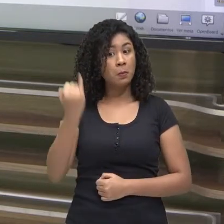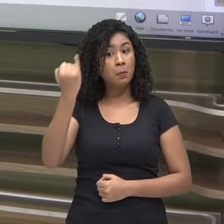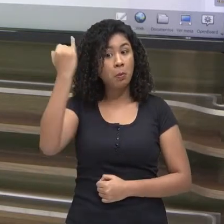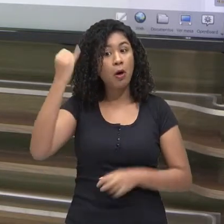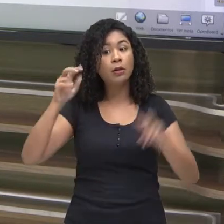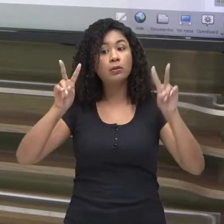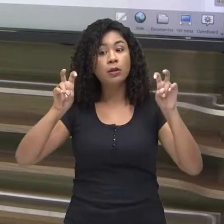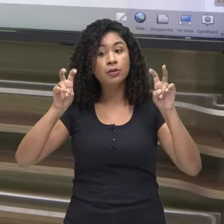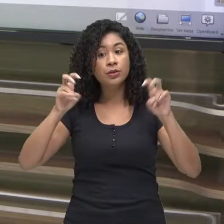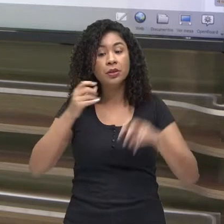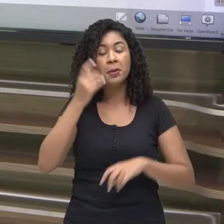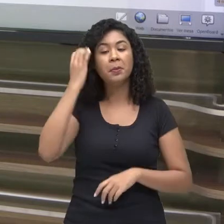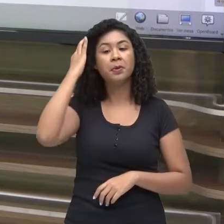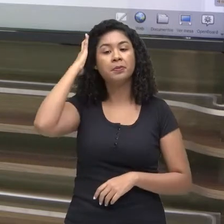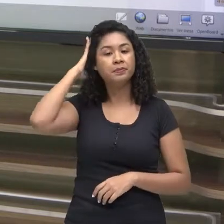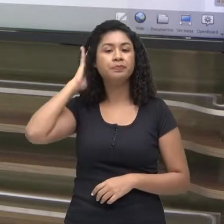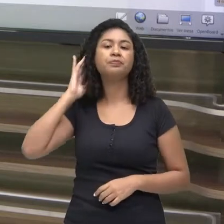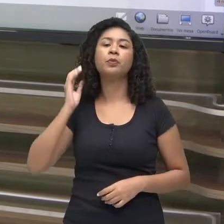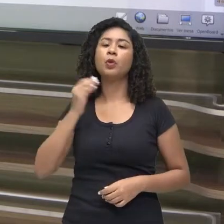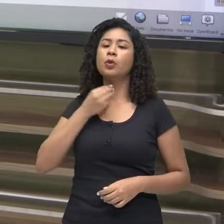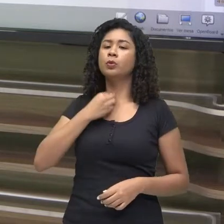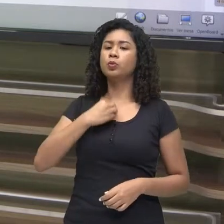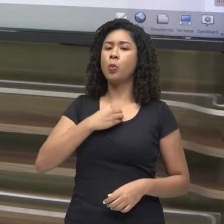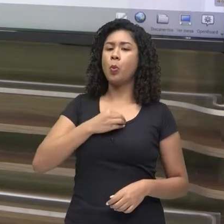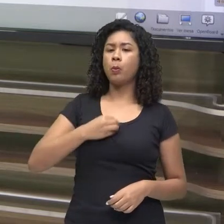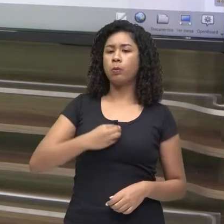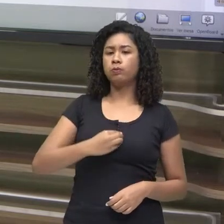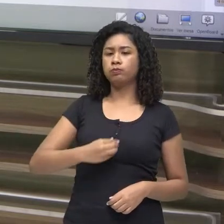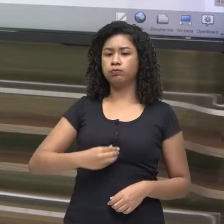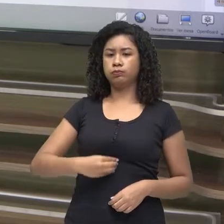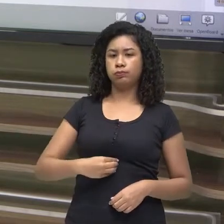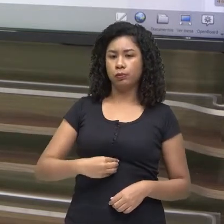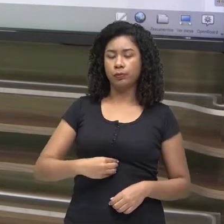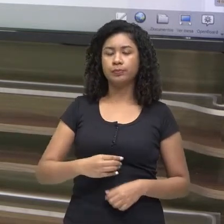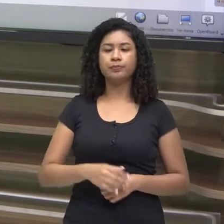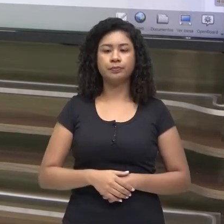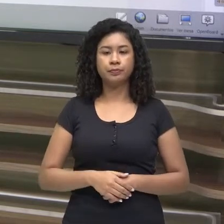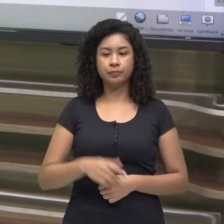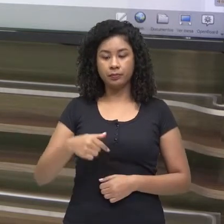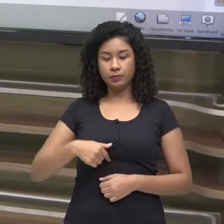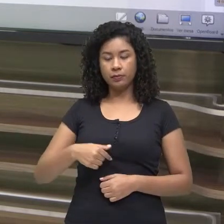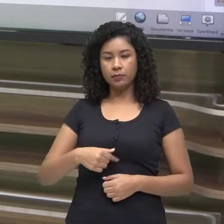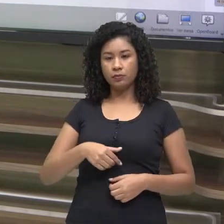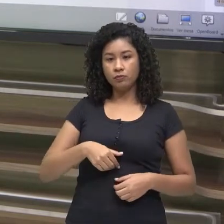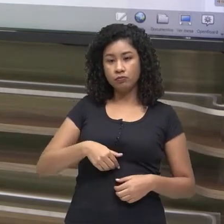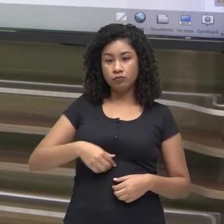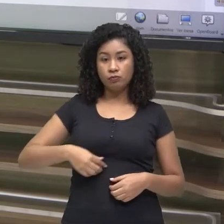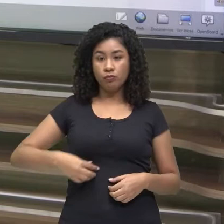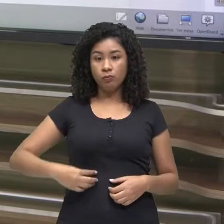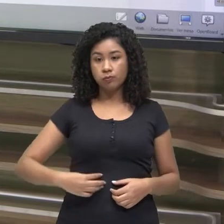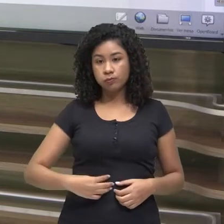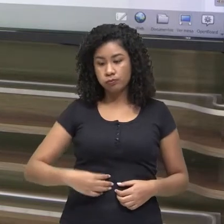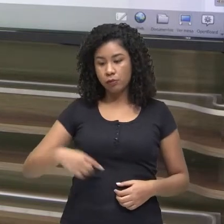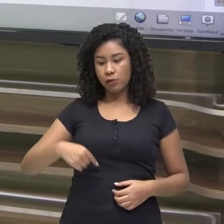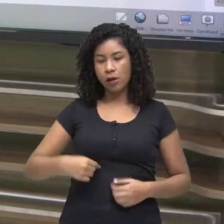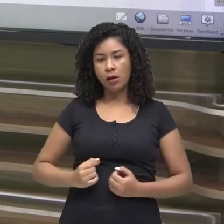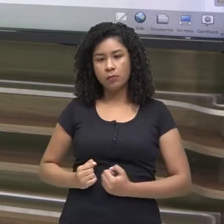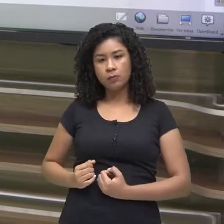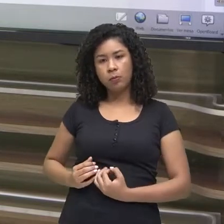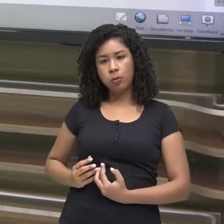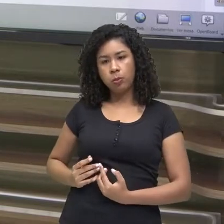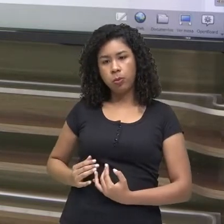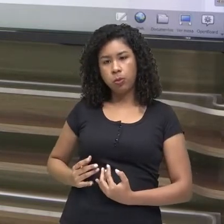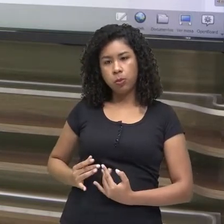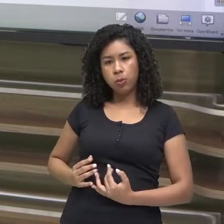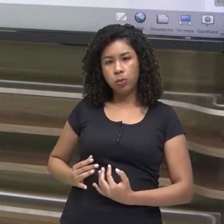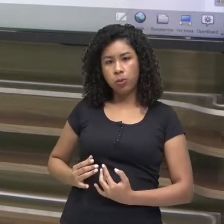a gente já consegue matar um monte de micro-organismos que a gente acaba engolindo com a alimentação. Ah, professora, mas a minha